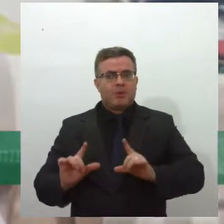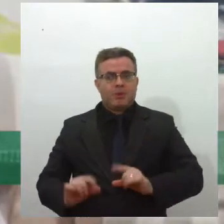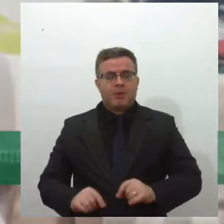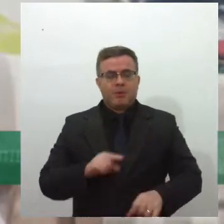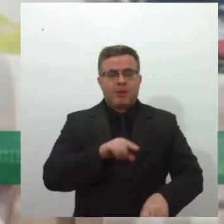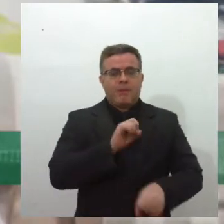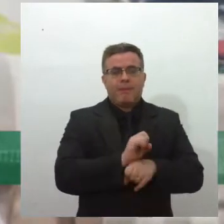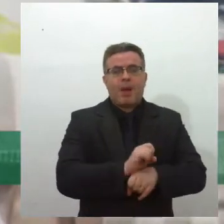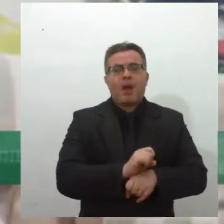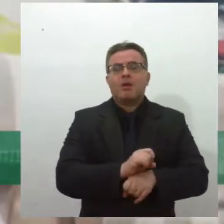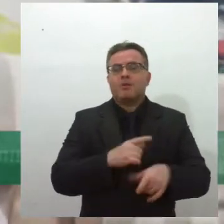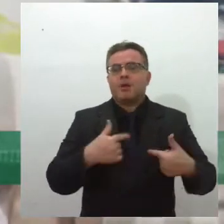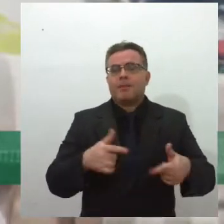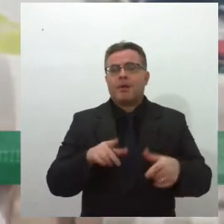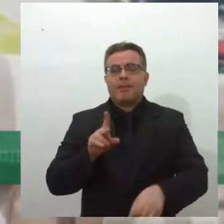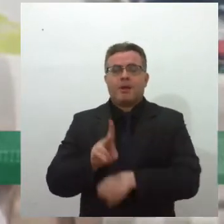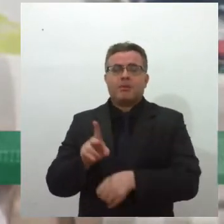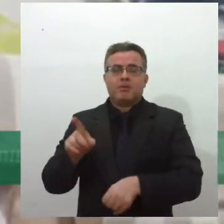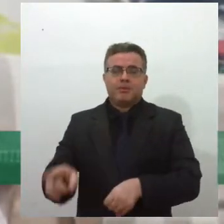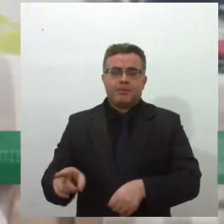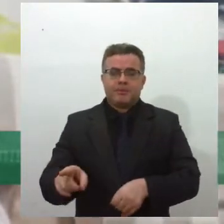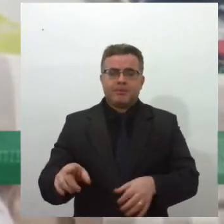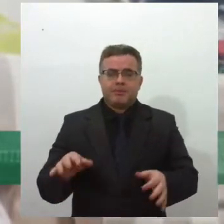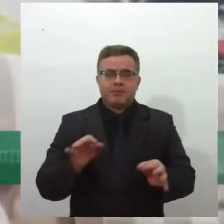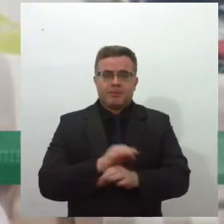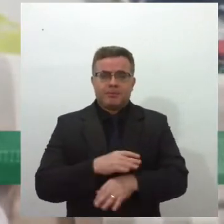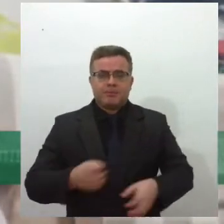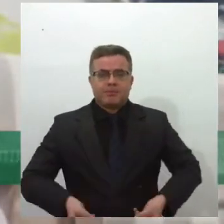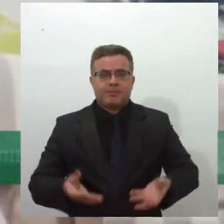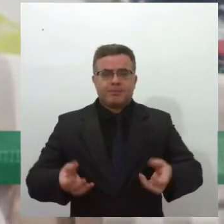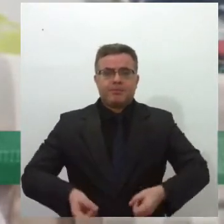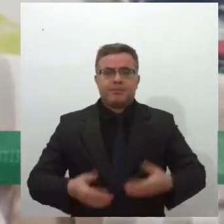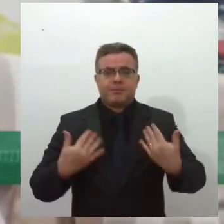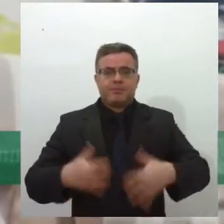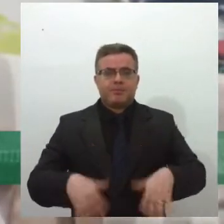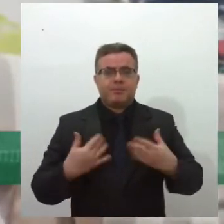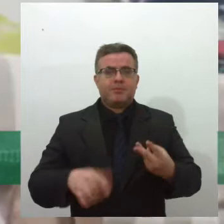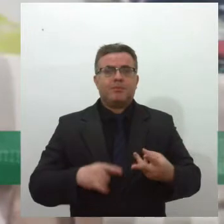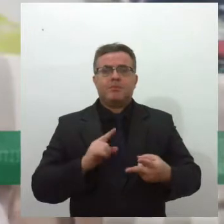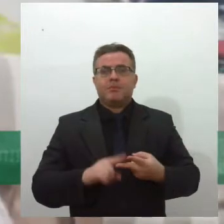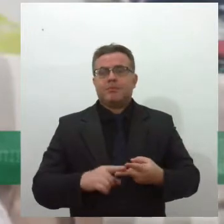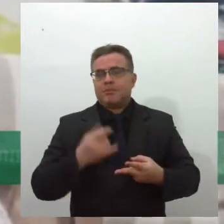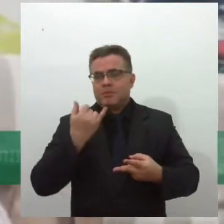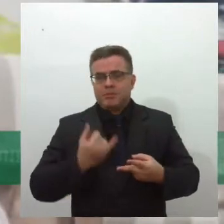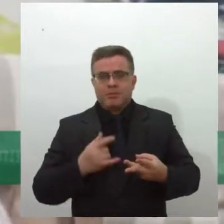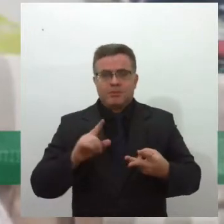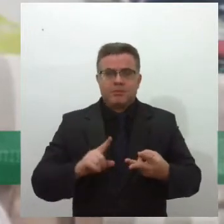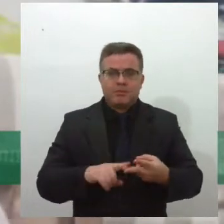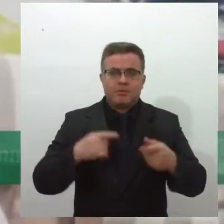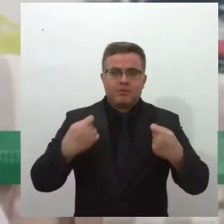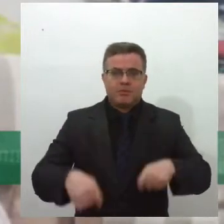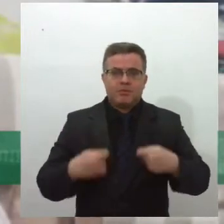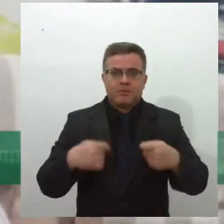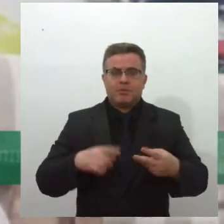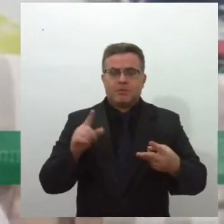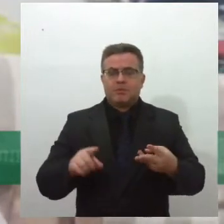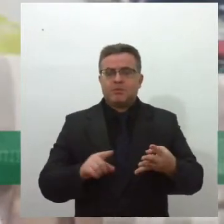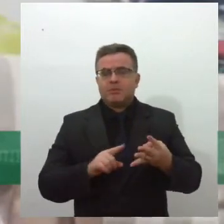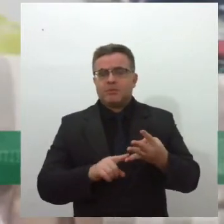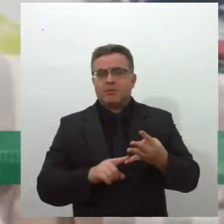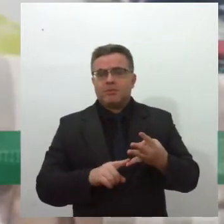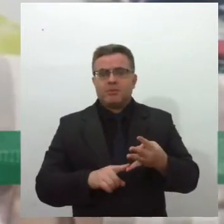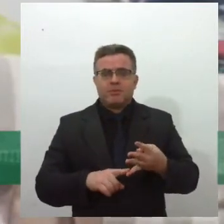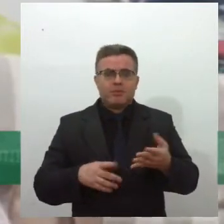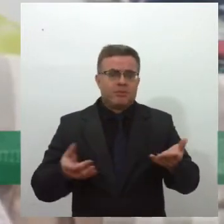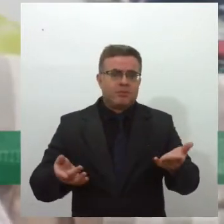de trabalhar para cuidar desse idoso, um aumento dos custos, por dieta, por necessidade de insumos, por exemplo, um colchão